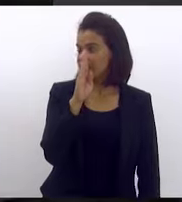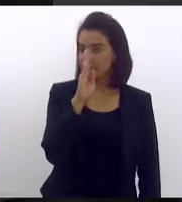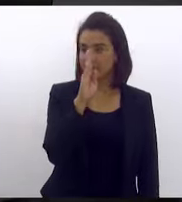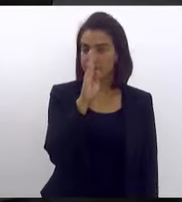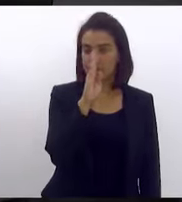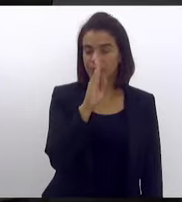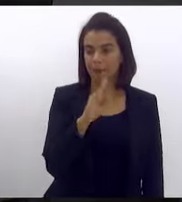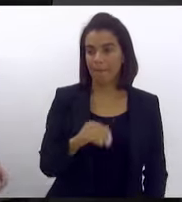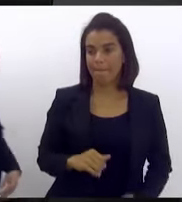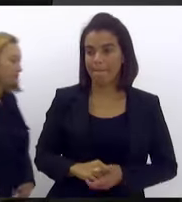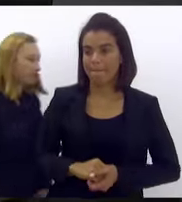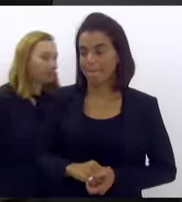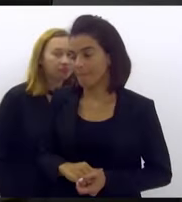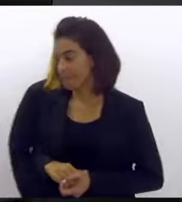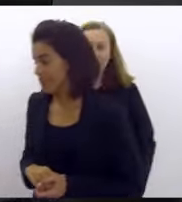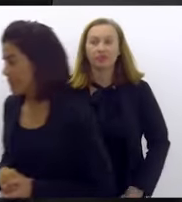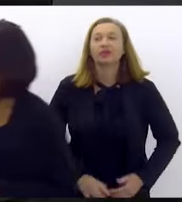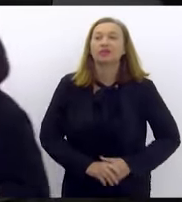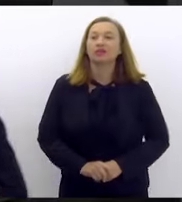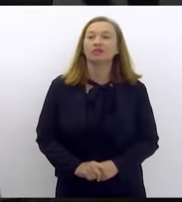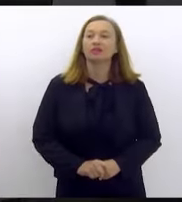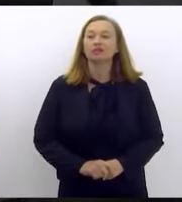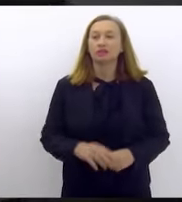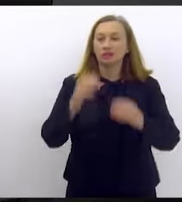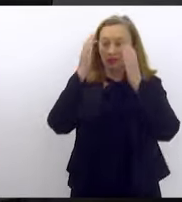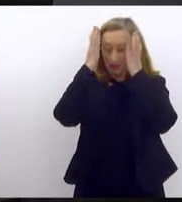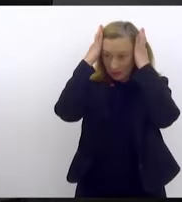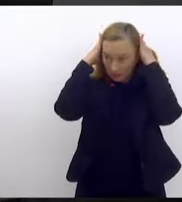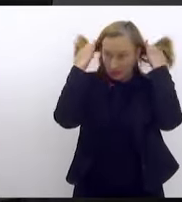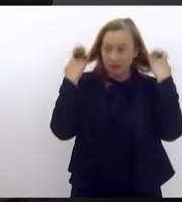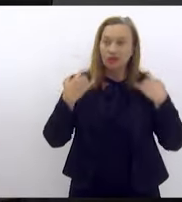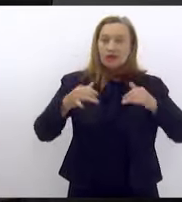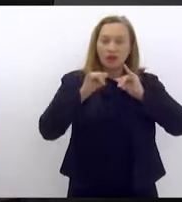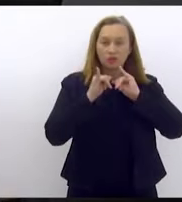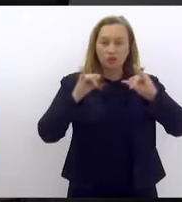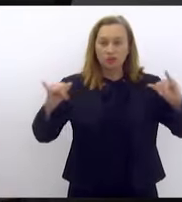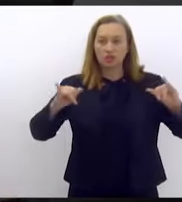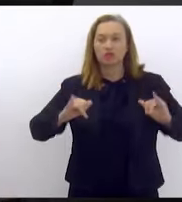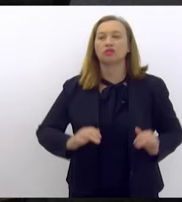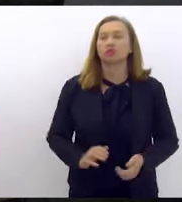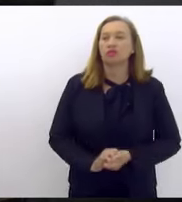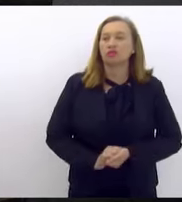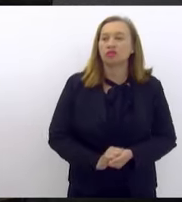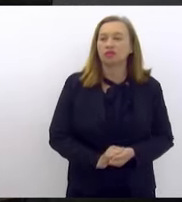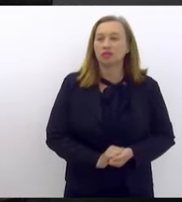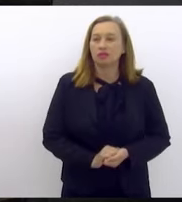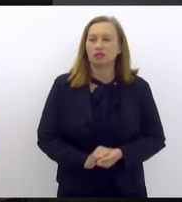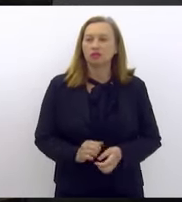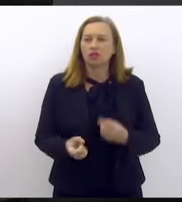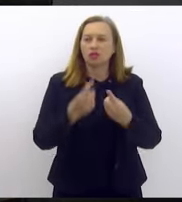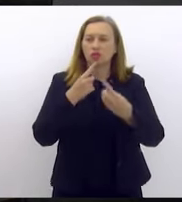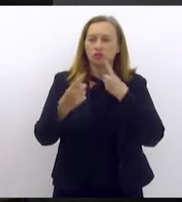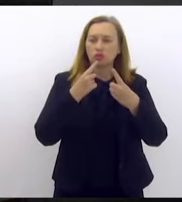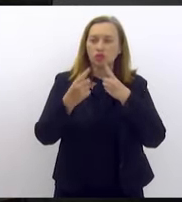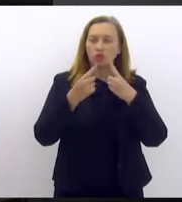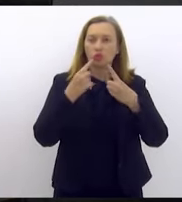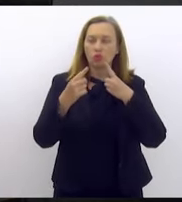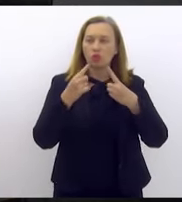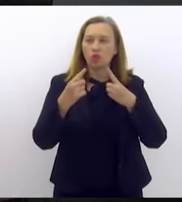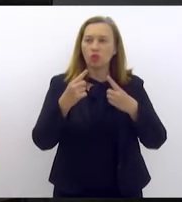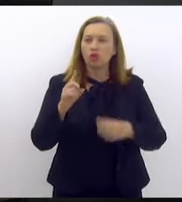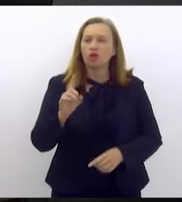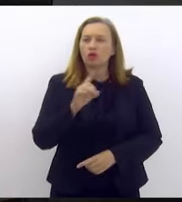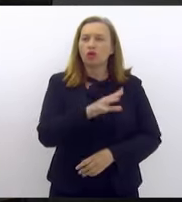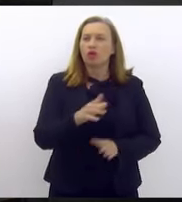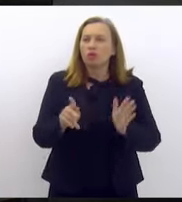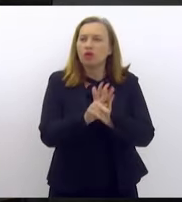Dando sequência à nossa sessão, anuncio, em regime de urgência, em discussão única, projeto